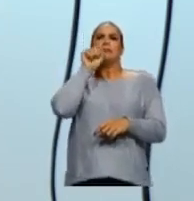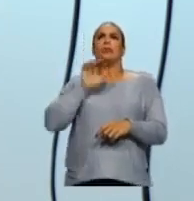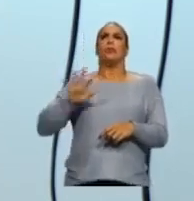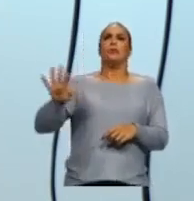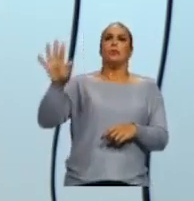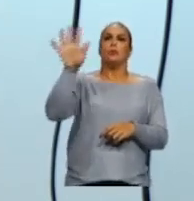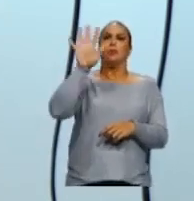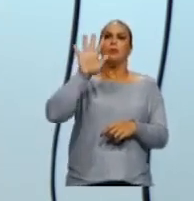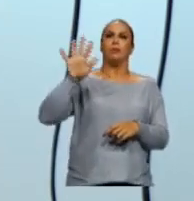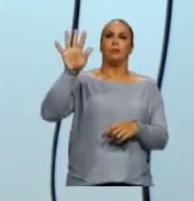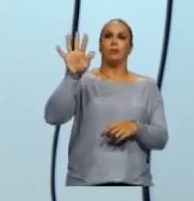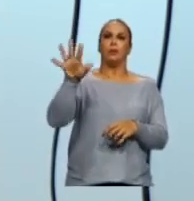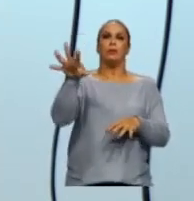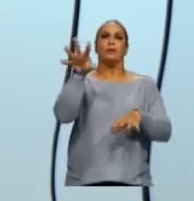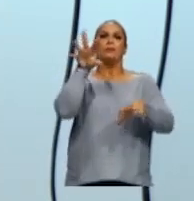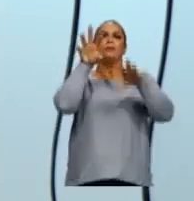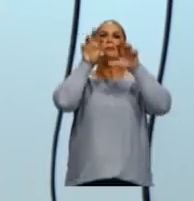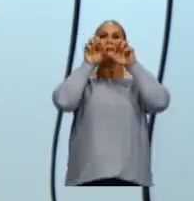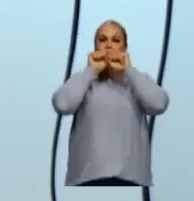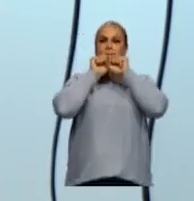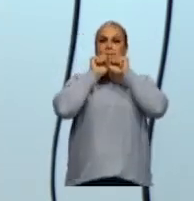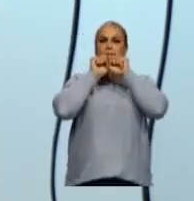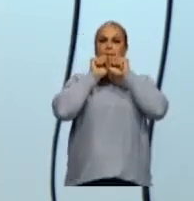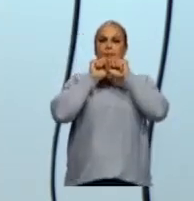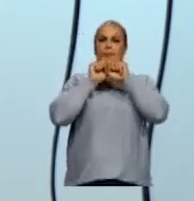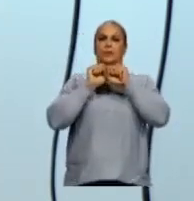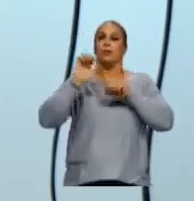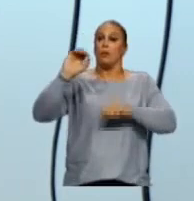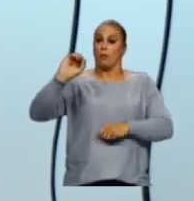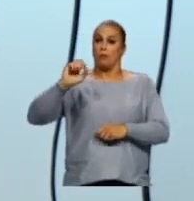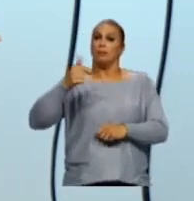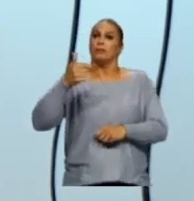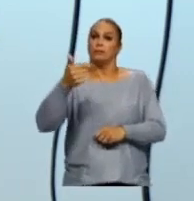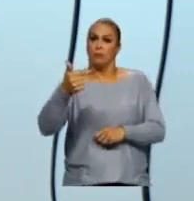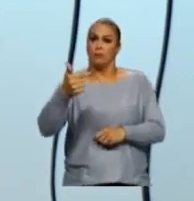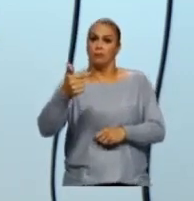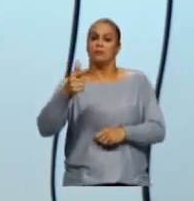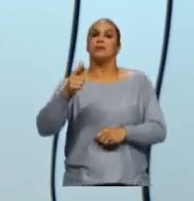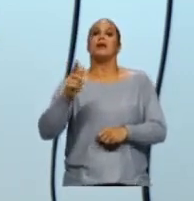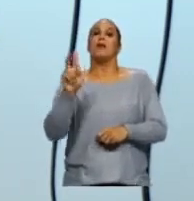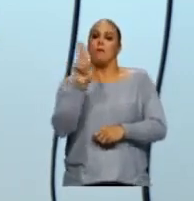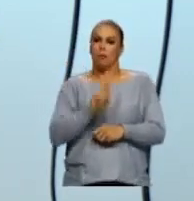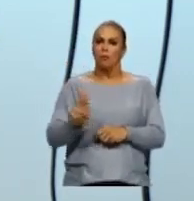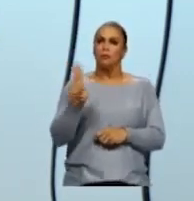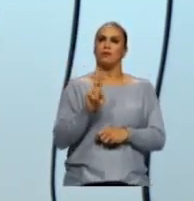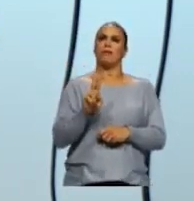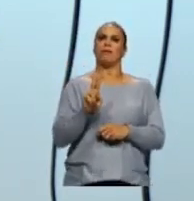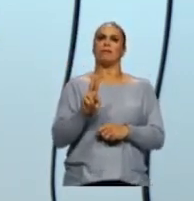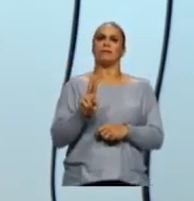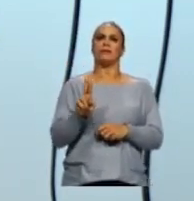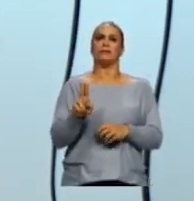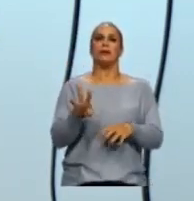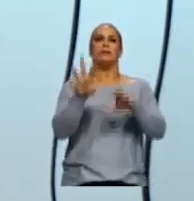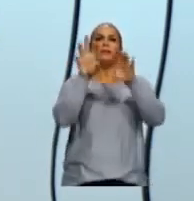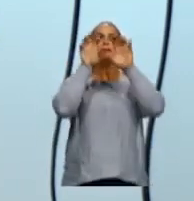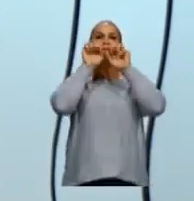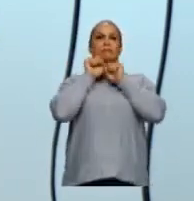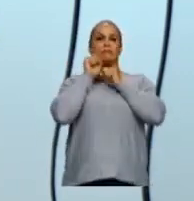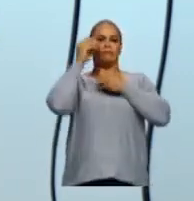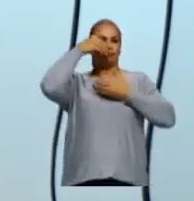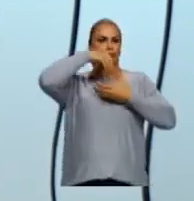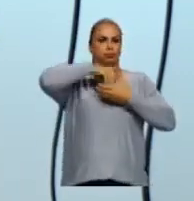volta. Somente o oxigênio que tem uma função respiratória. Então, só ele que segue o trajeto até as células.